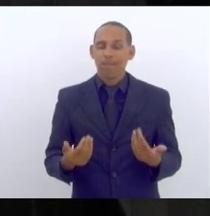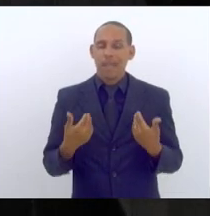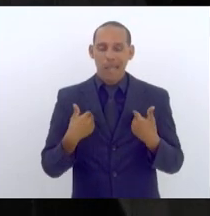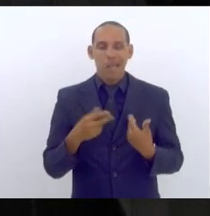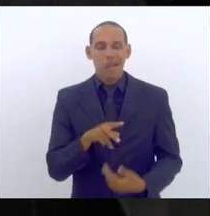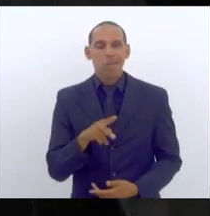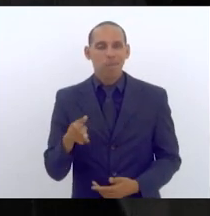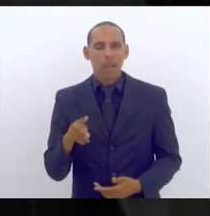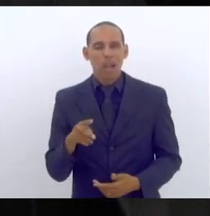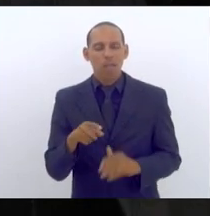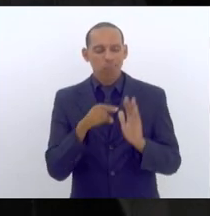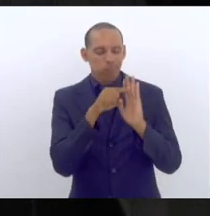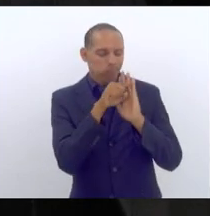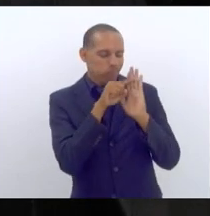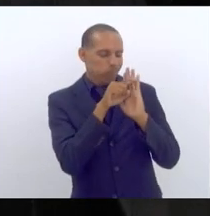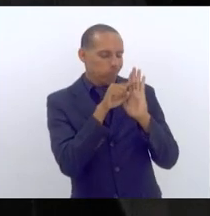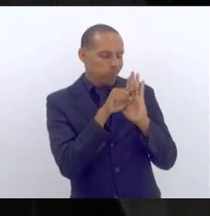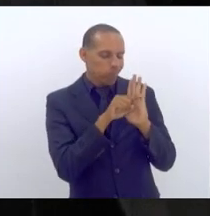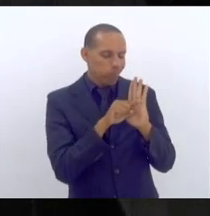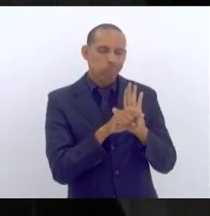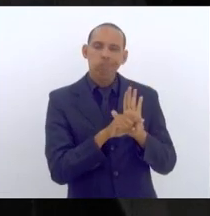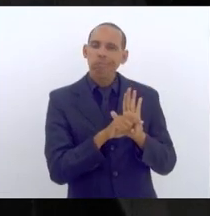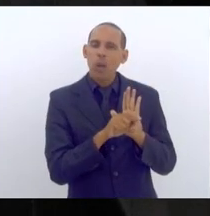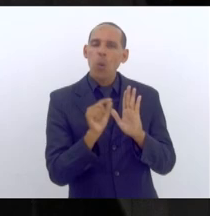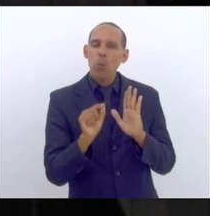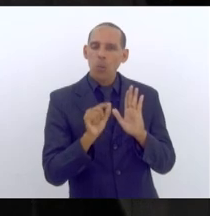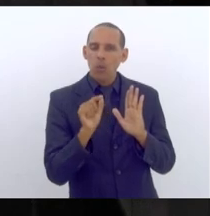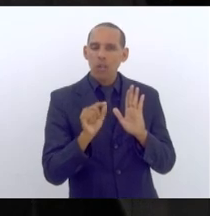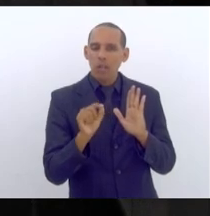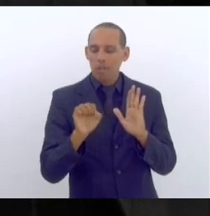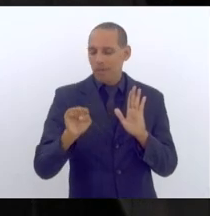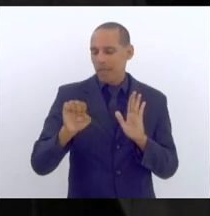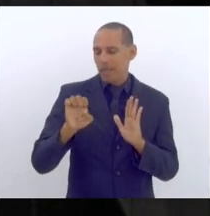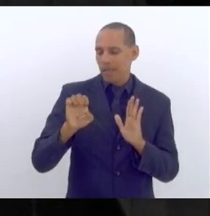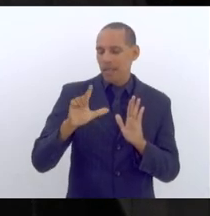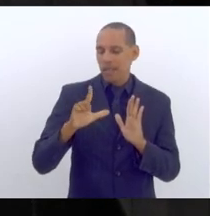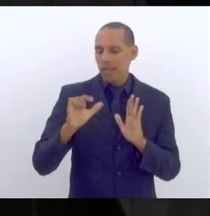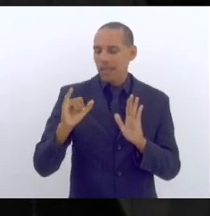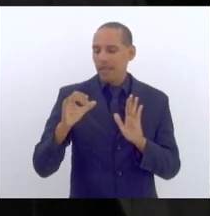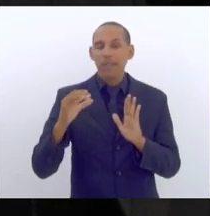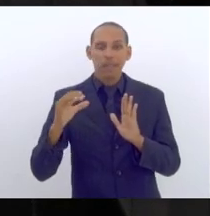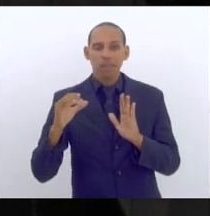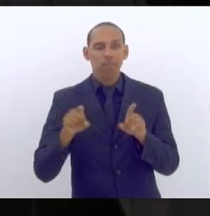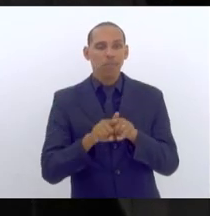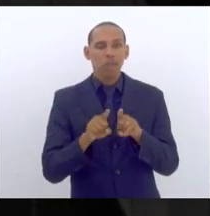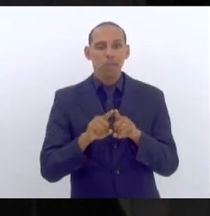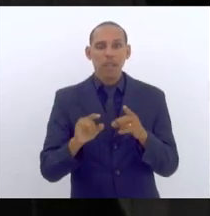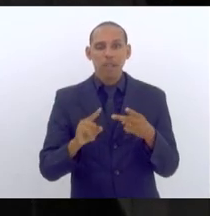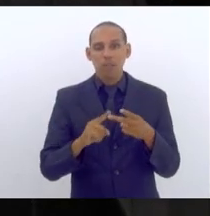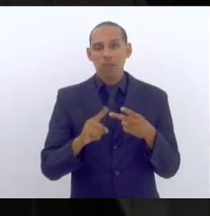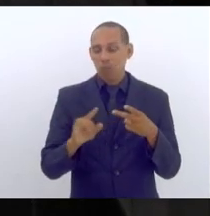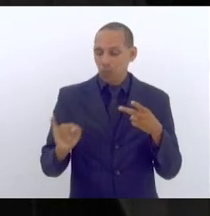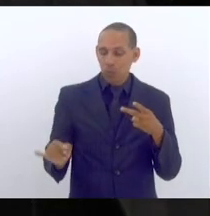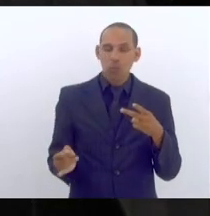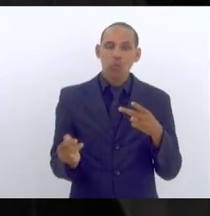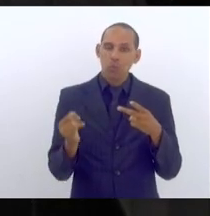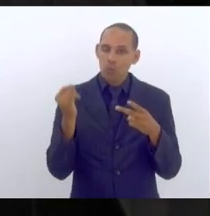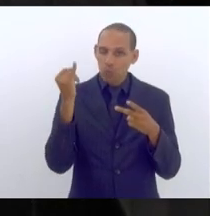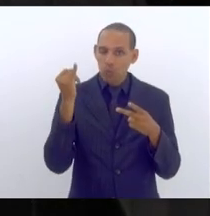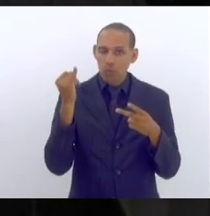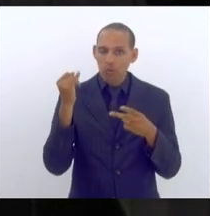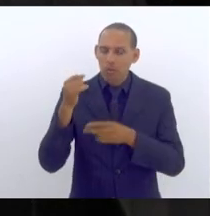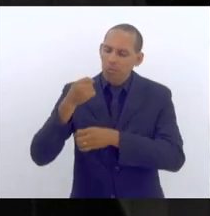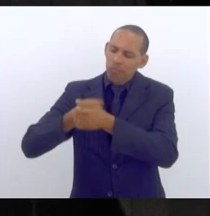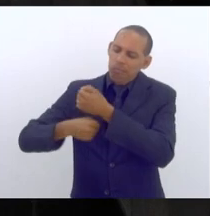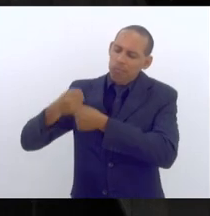Presidente verificando as taxas selics e os juros reais desde